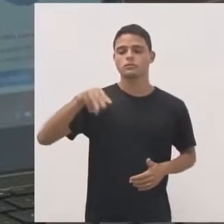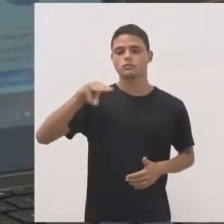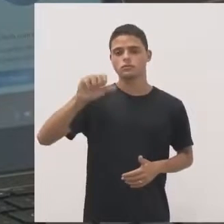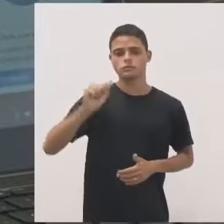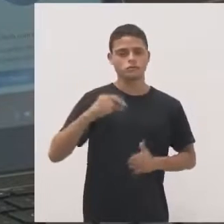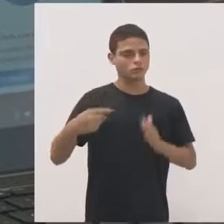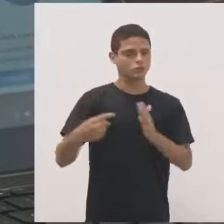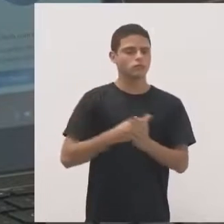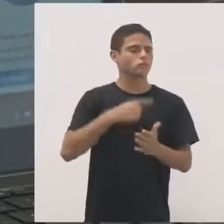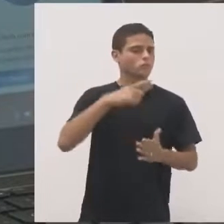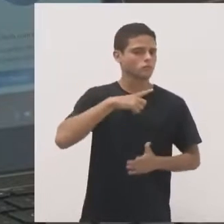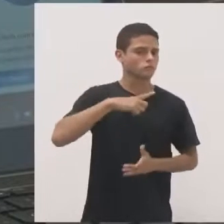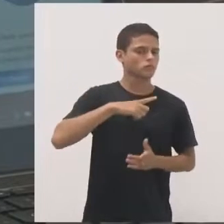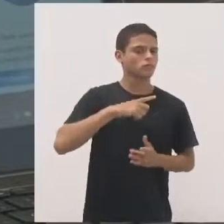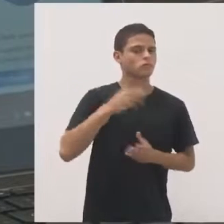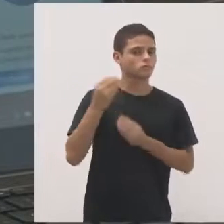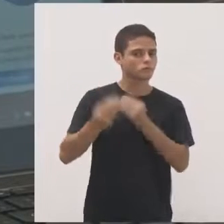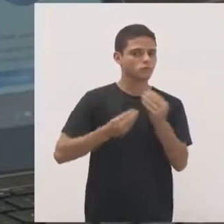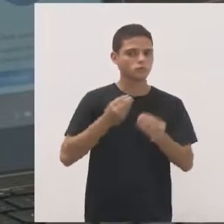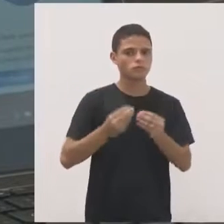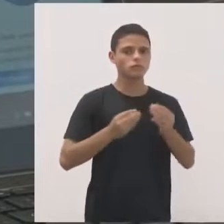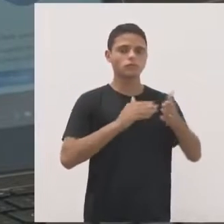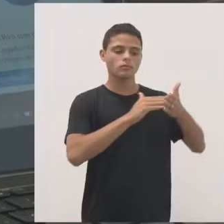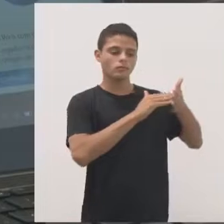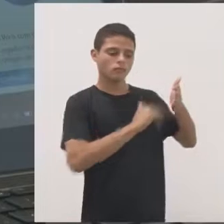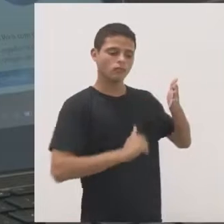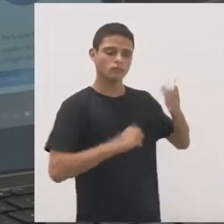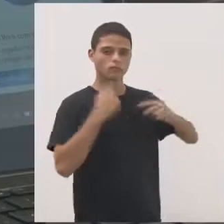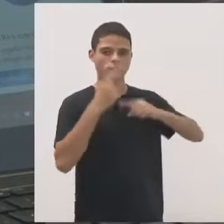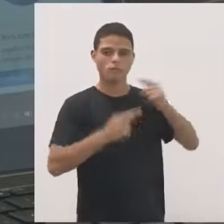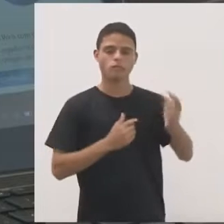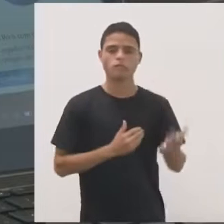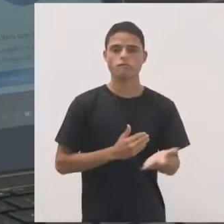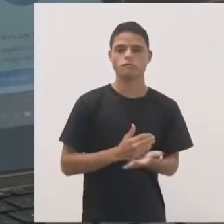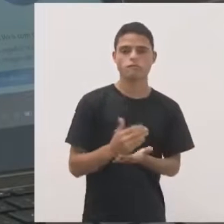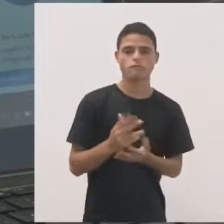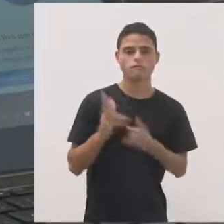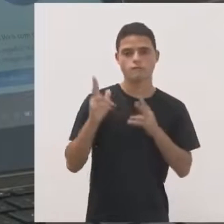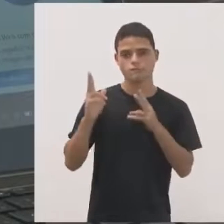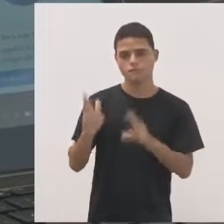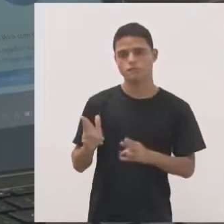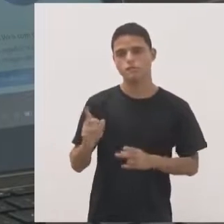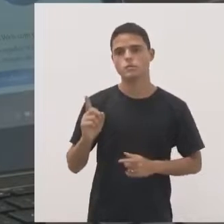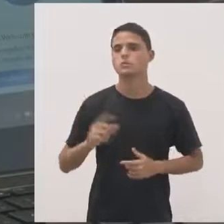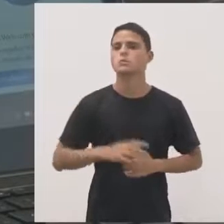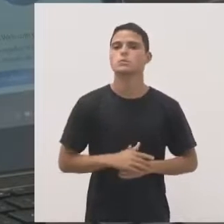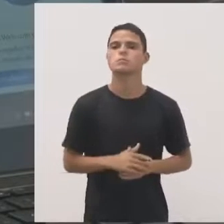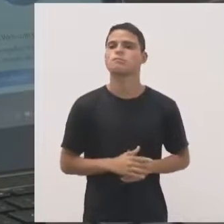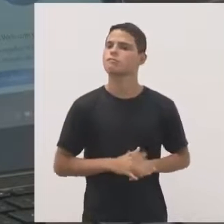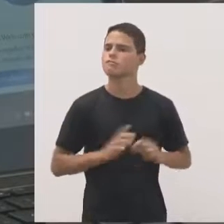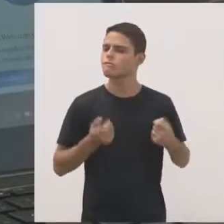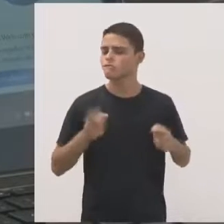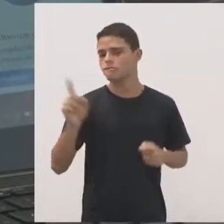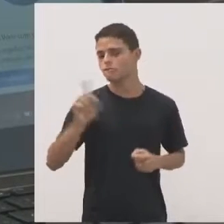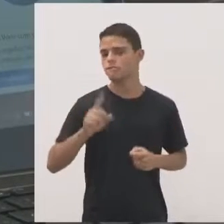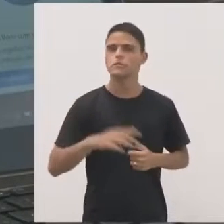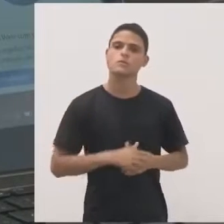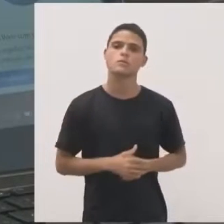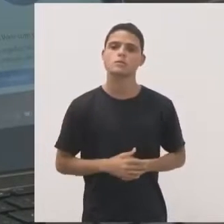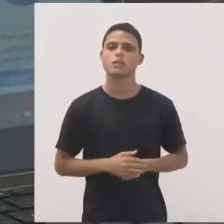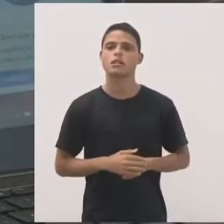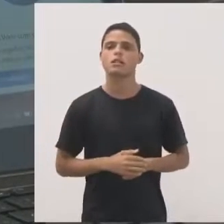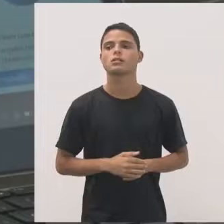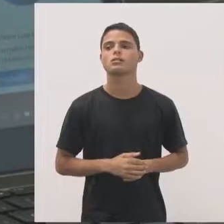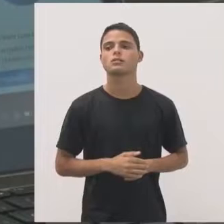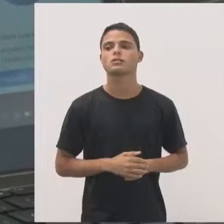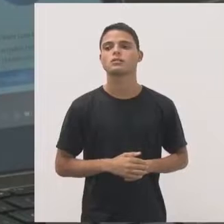a instalação e refazer da maneira como você está fazendo? Tem também, tem como fazer. Mas não precisa. Tá bom?